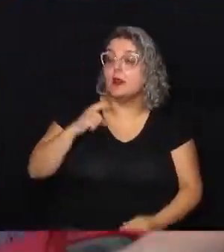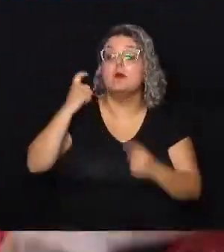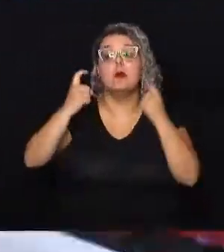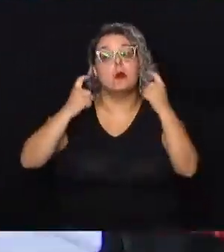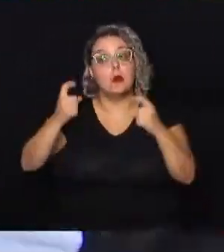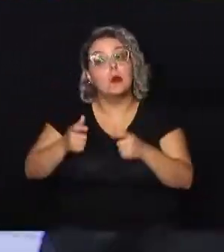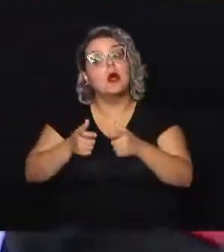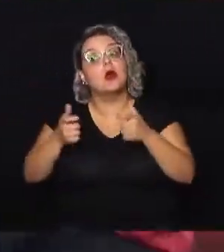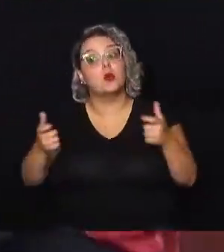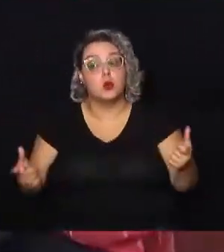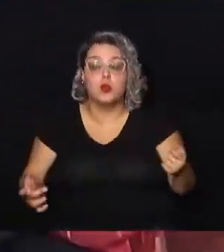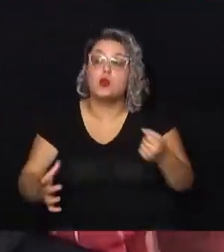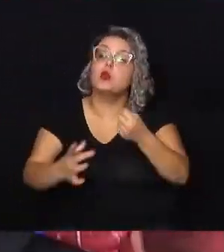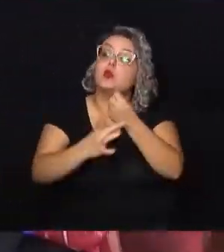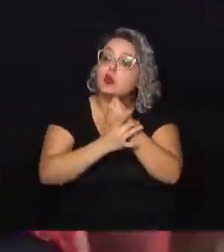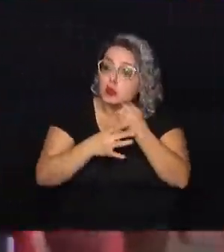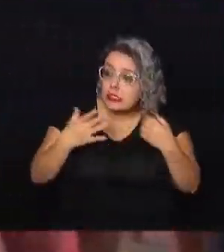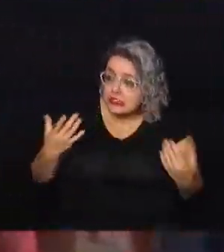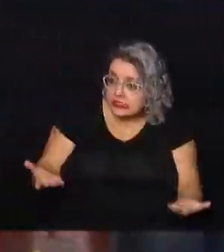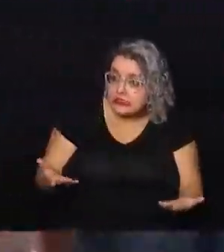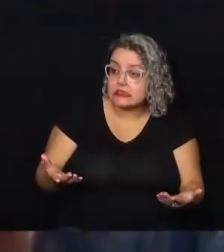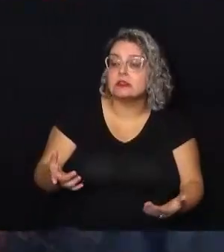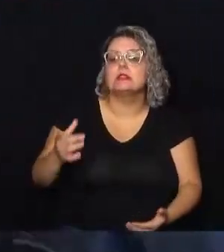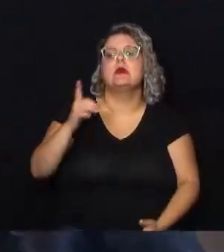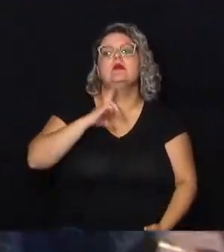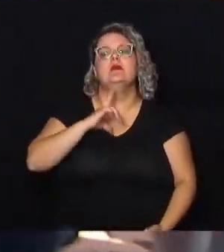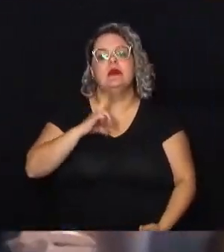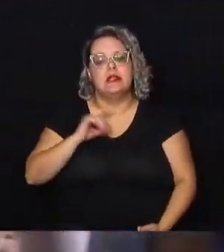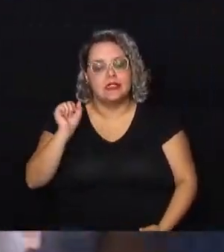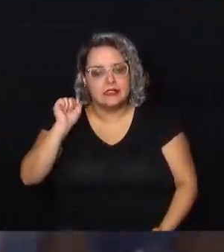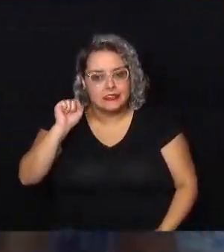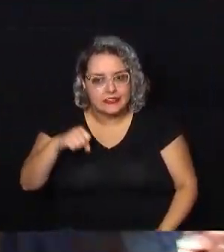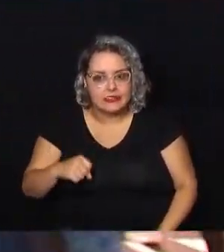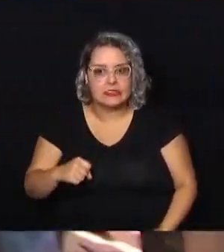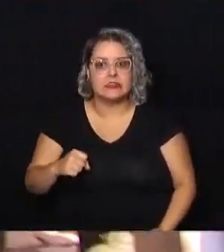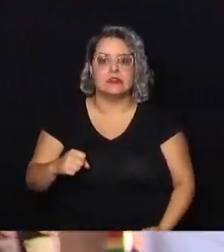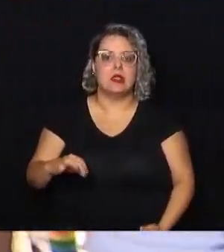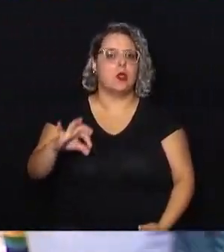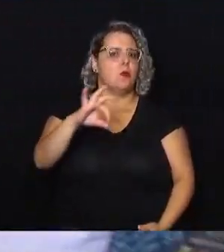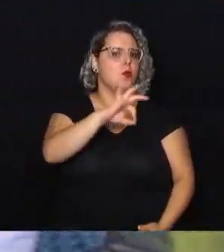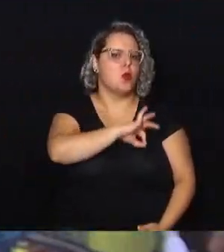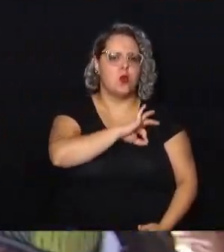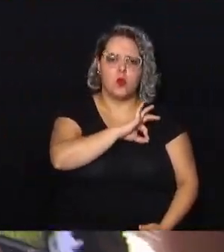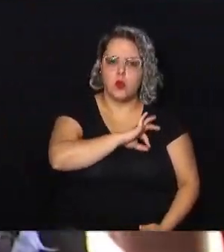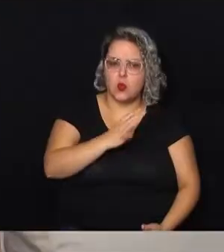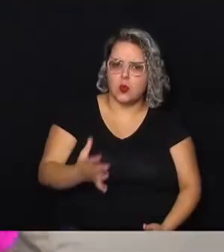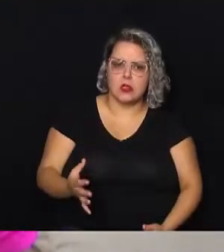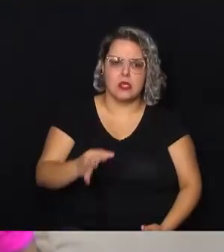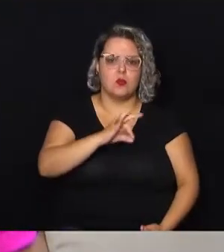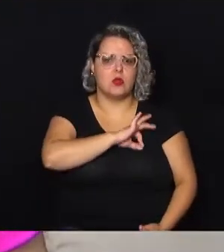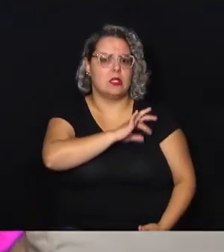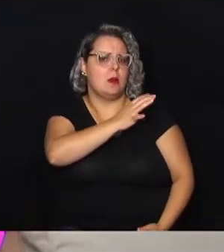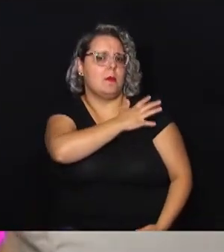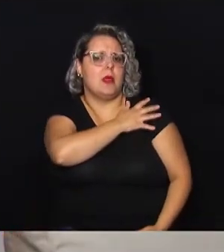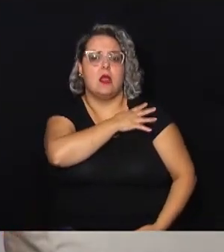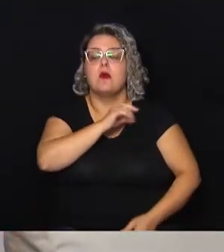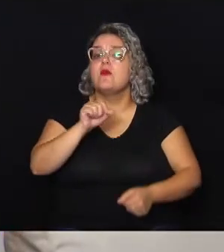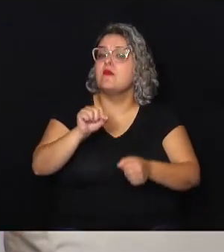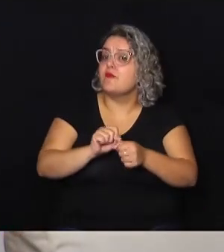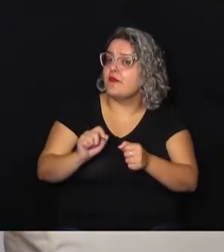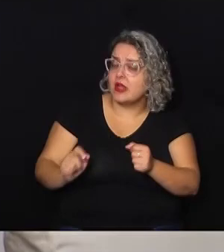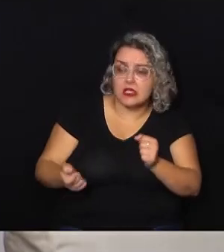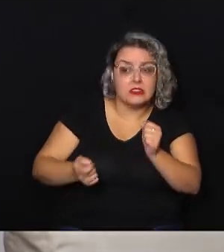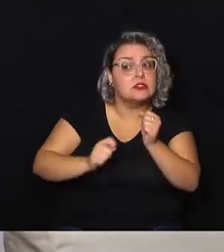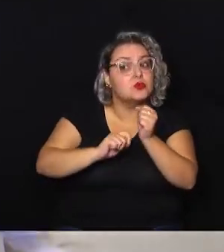grande com a segurança, então vai haver, sim, forças policiais, tanto a Polícia Militar, fazendo bloqueios, quanto a